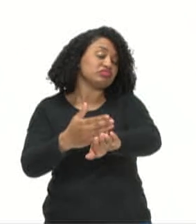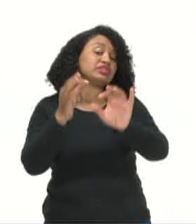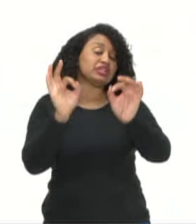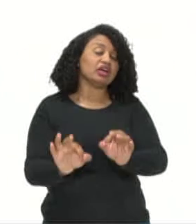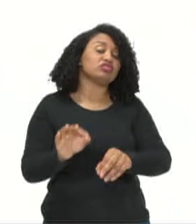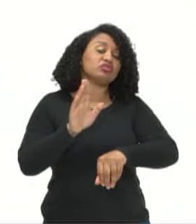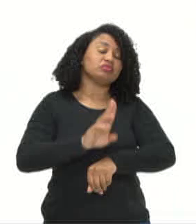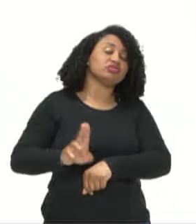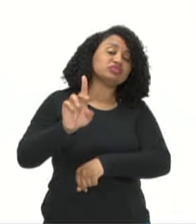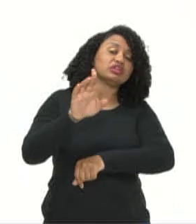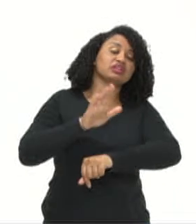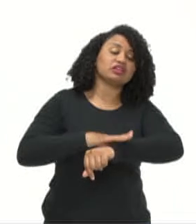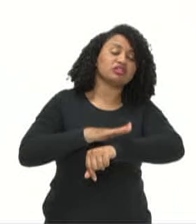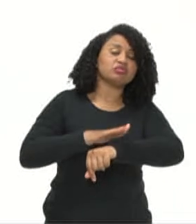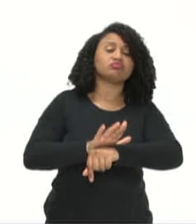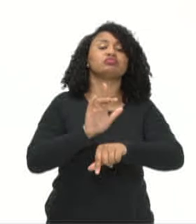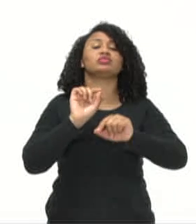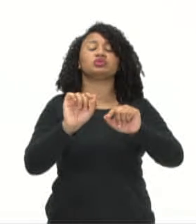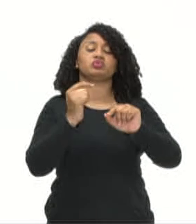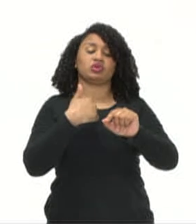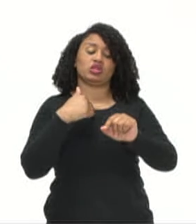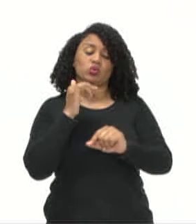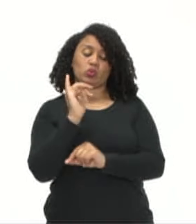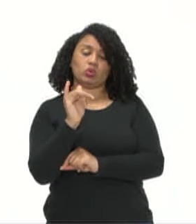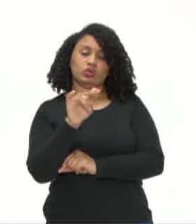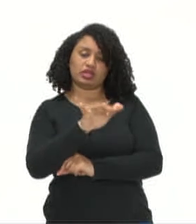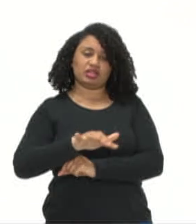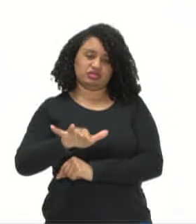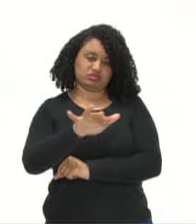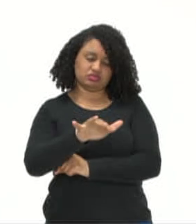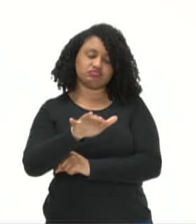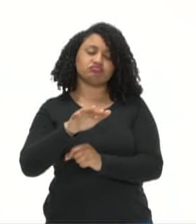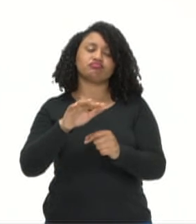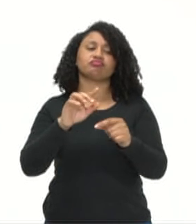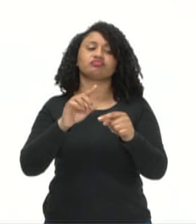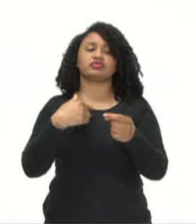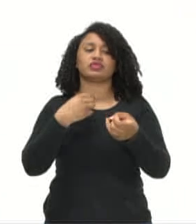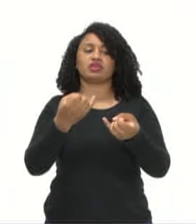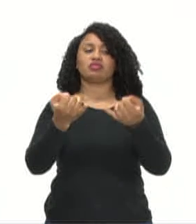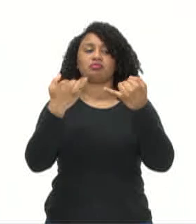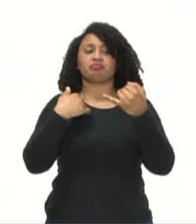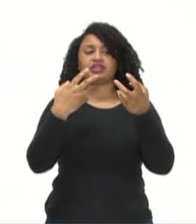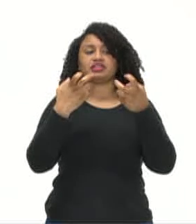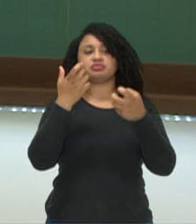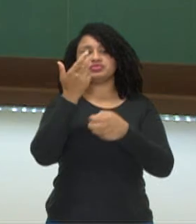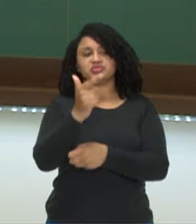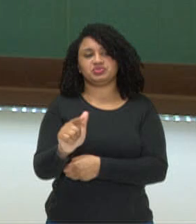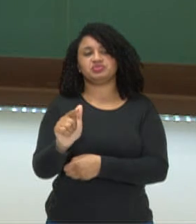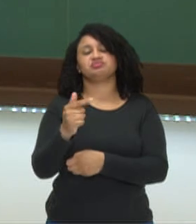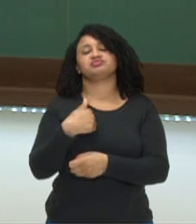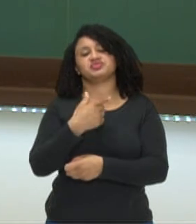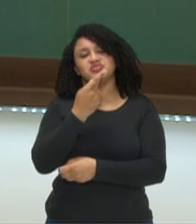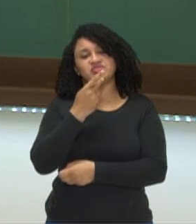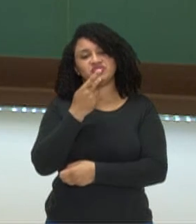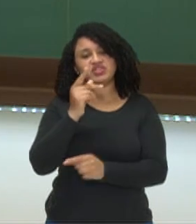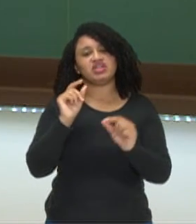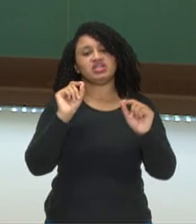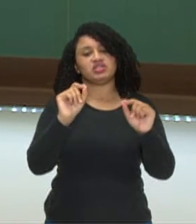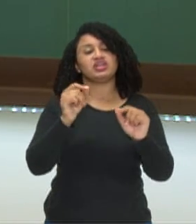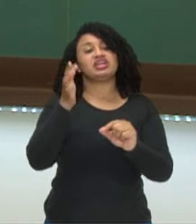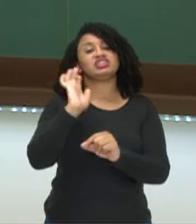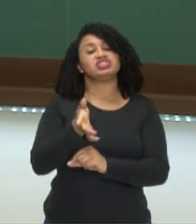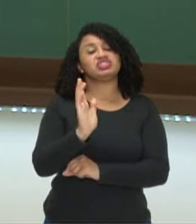para usar no contexto do conto. Então, ele fala, ó, retome aqui, ó. Ele diz ali que ele